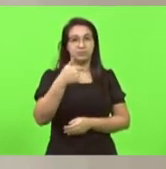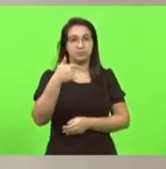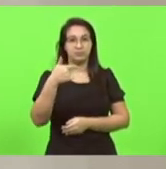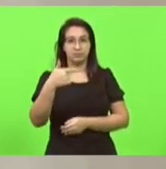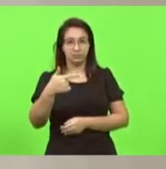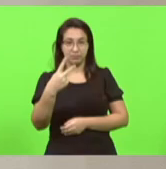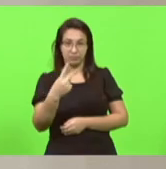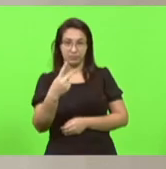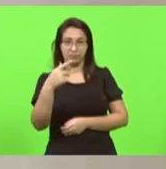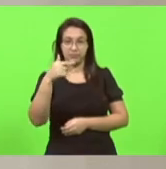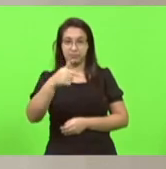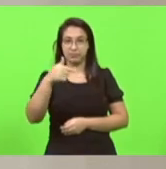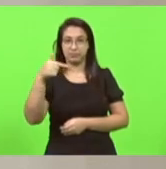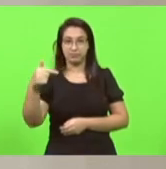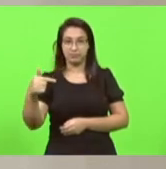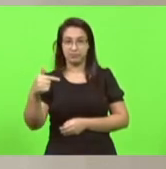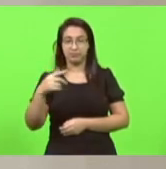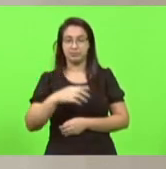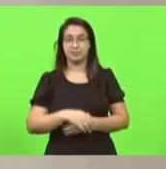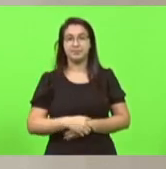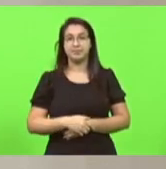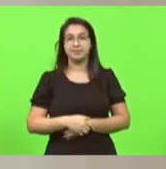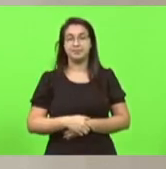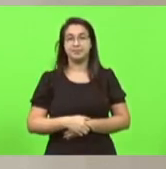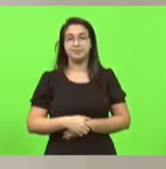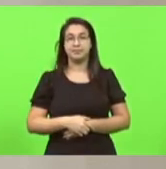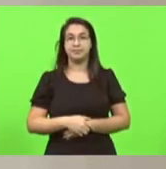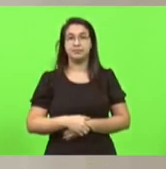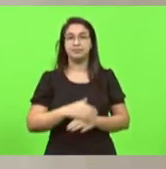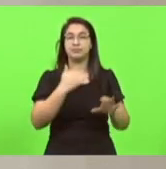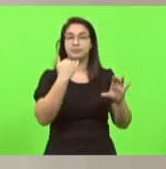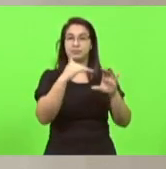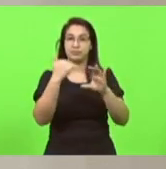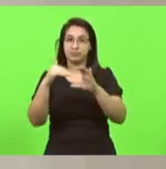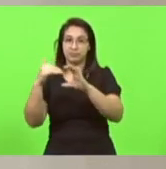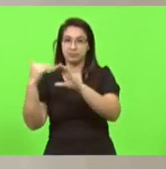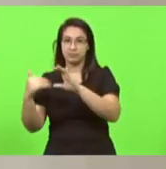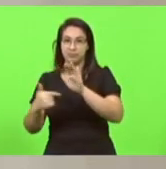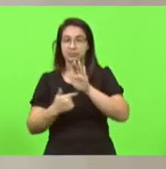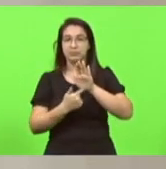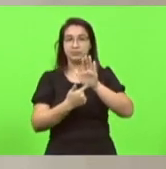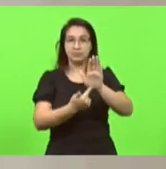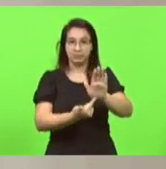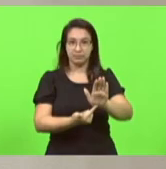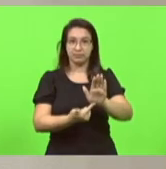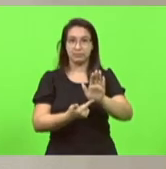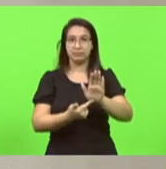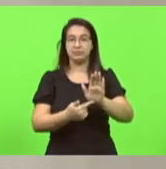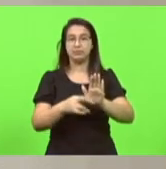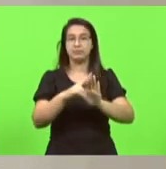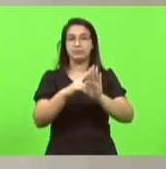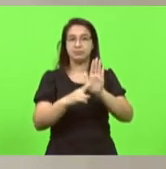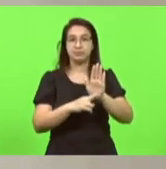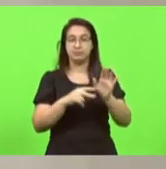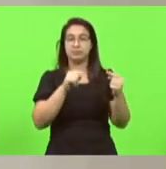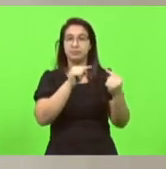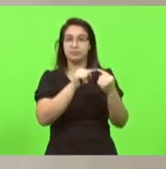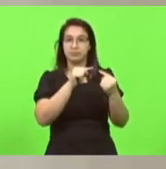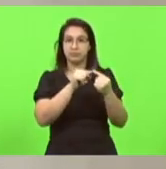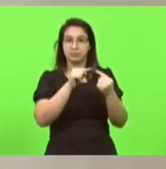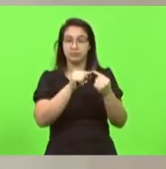1277. Essa presidência também comunica que encaminhará os destinatários, conforme determina o regimento interno, as seguintes